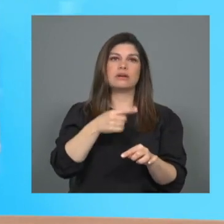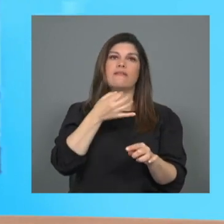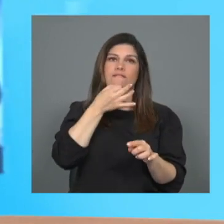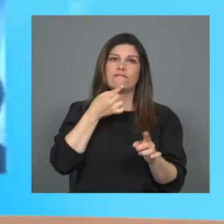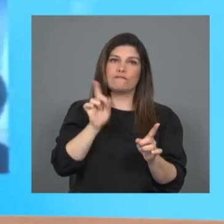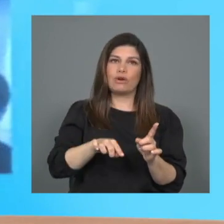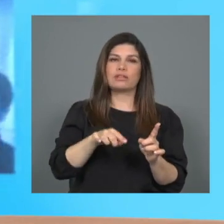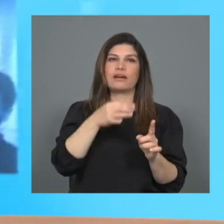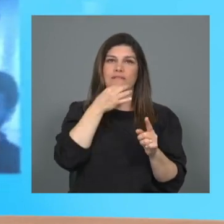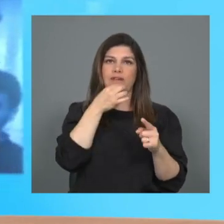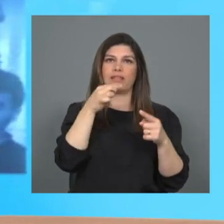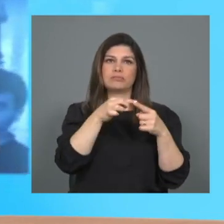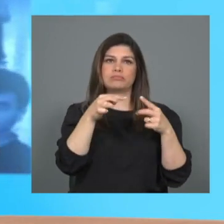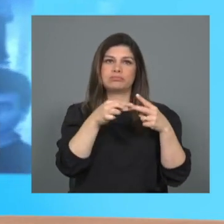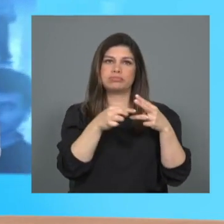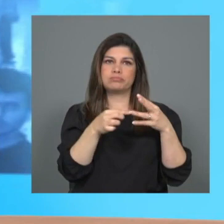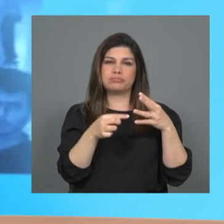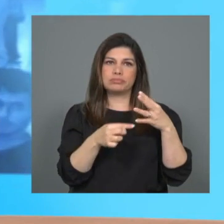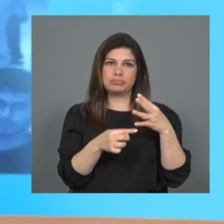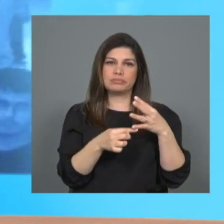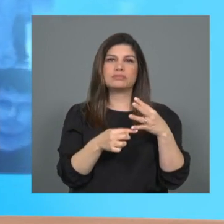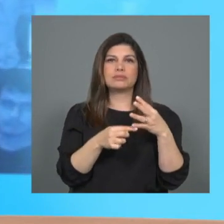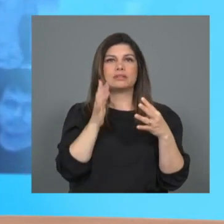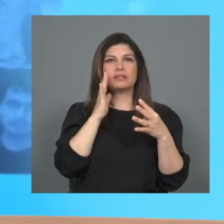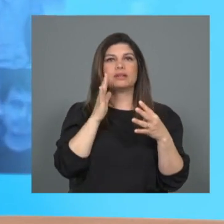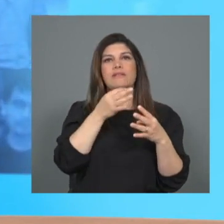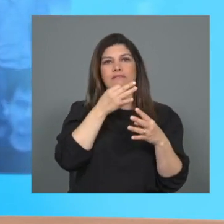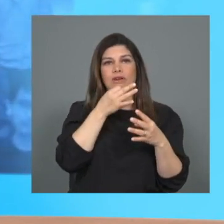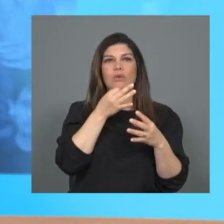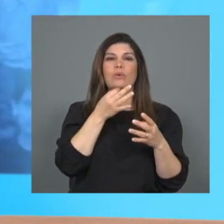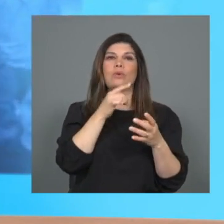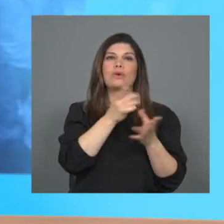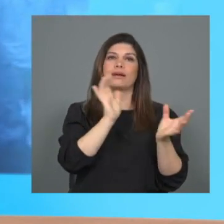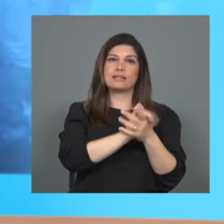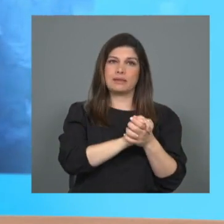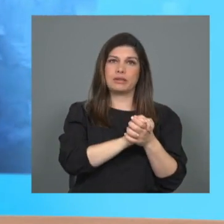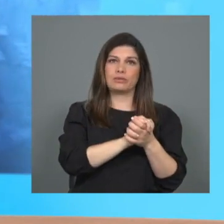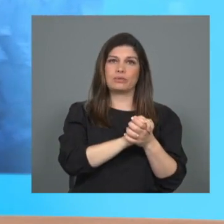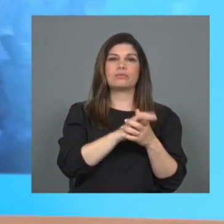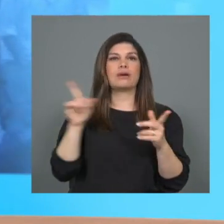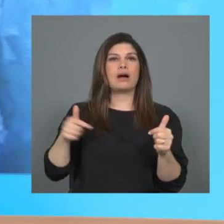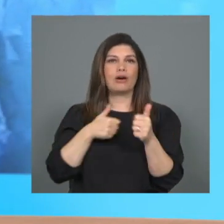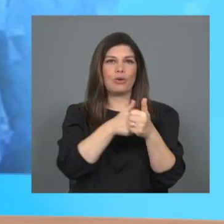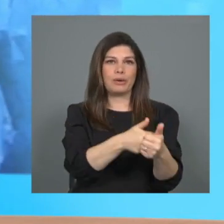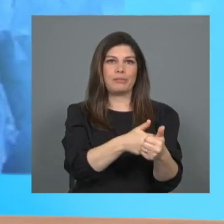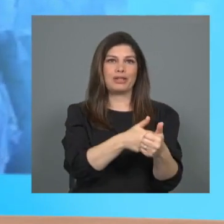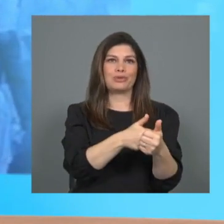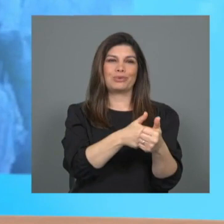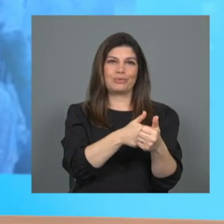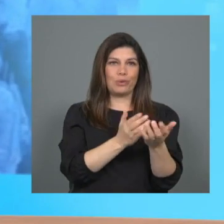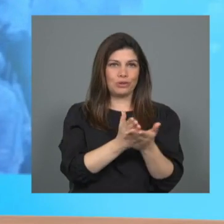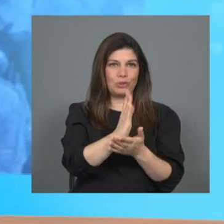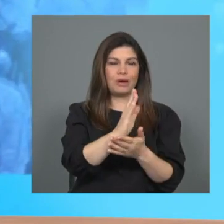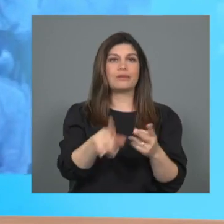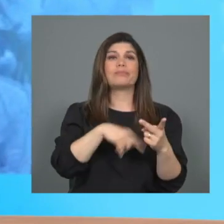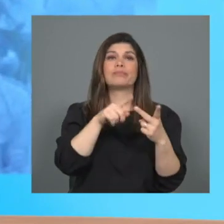vários aspectos da Amoris Laetitia para, de facto, conseguir fazer isso. Falámos do acompanhamento dos casais depois do matrimónio, que foi uma das novidades da Amoris Laetitia, mas falou-se também da